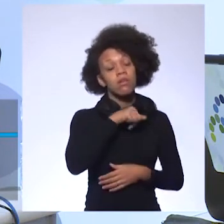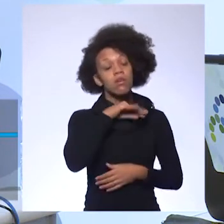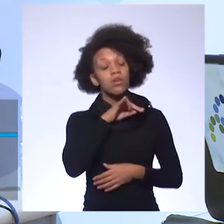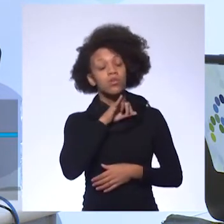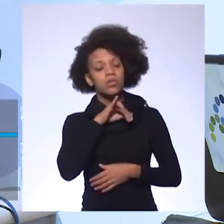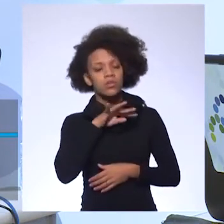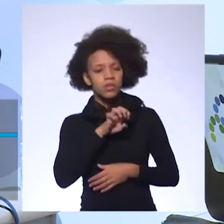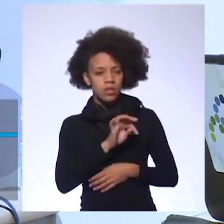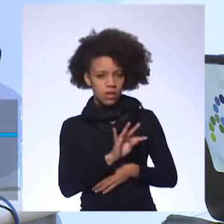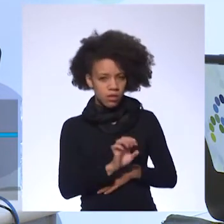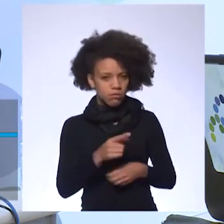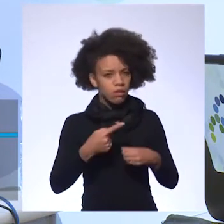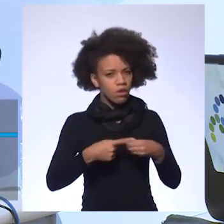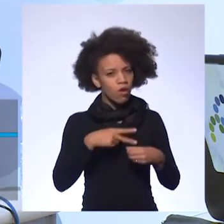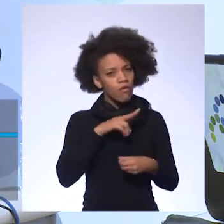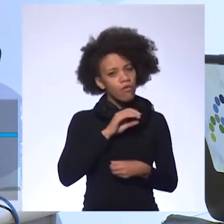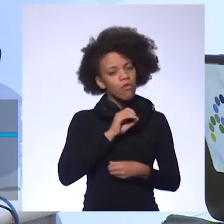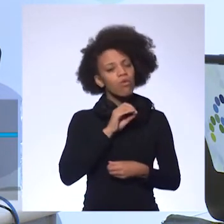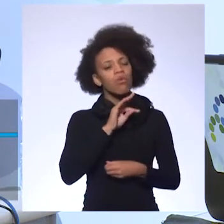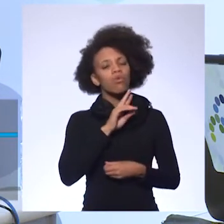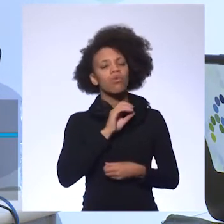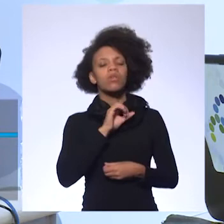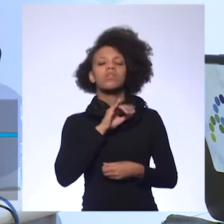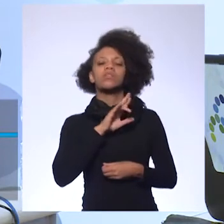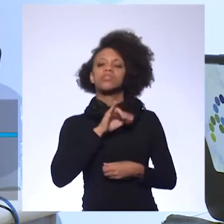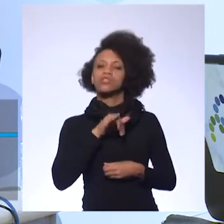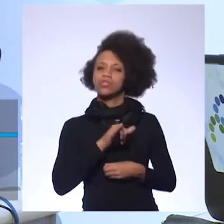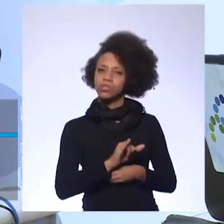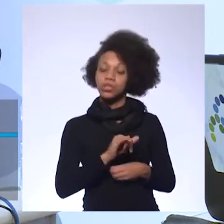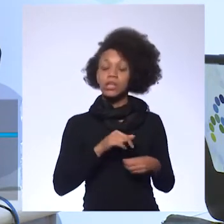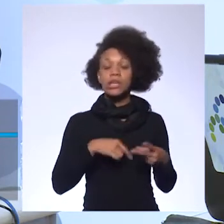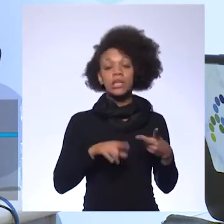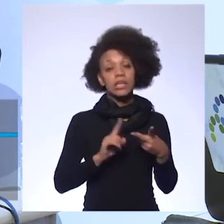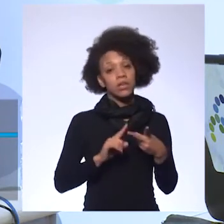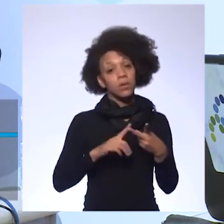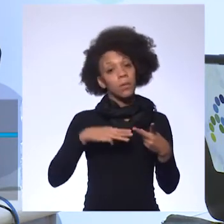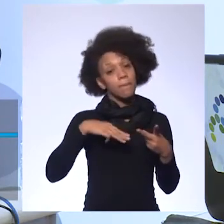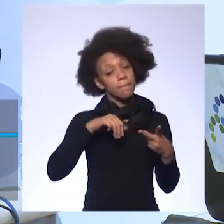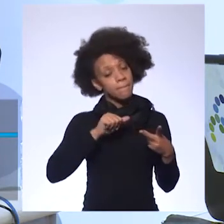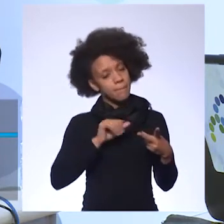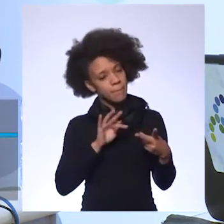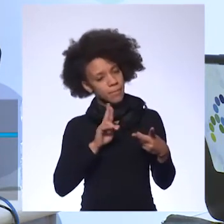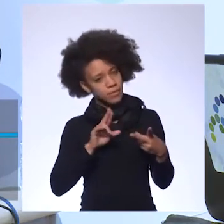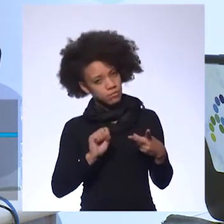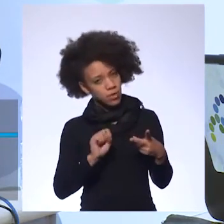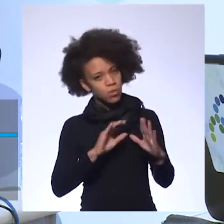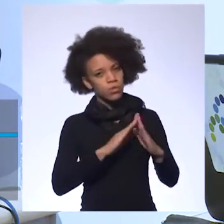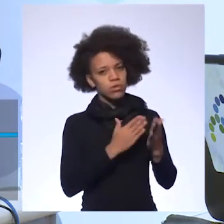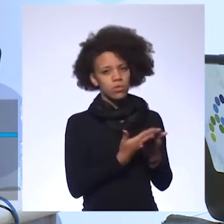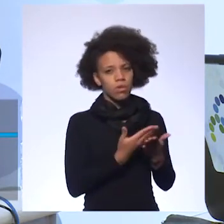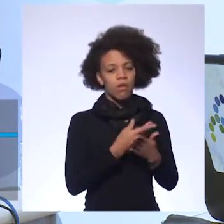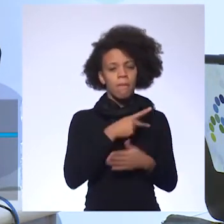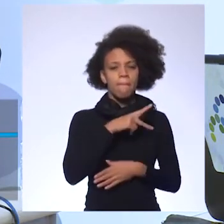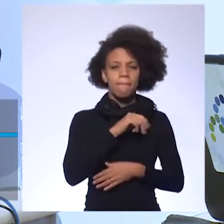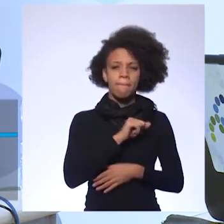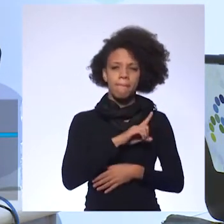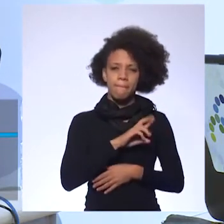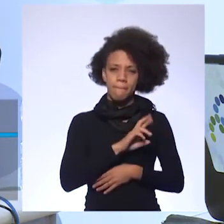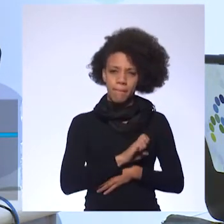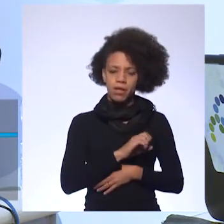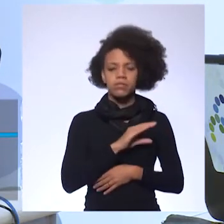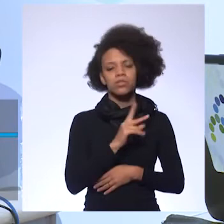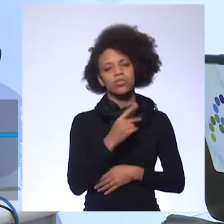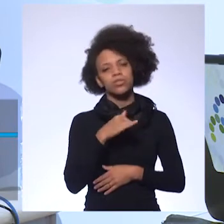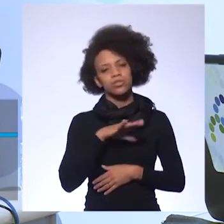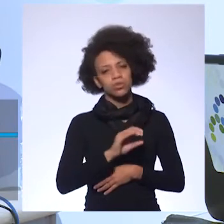e, por coincidência, também o Matheus Manuel, da Escola Padre Chico, que estão acompanhando a aula conosco, vários outros